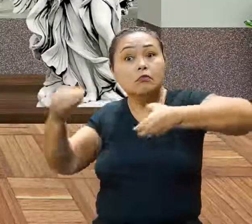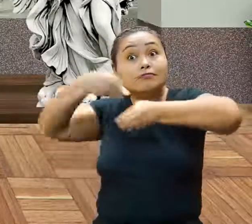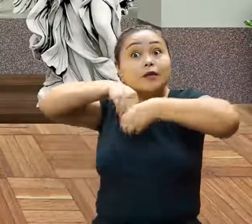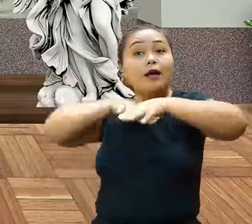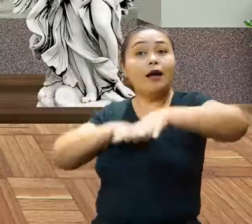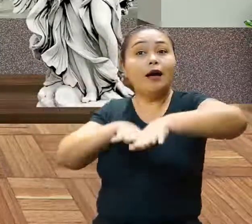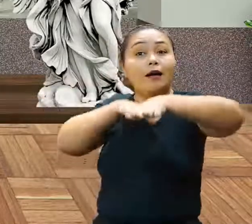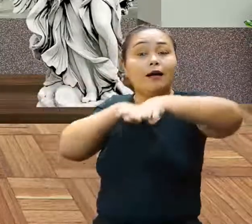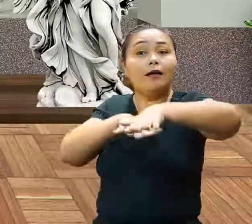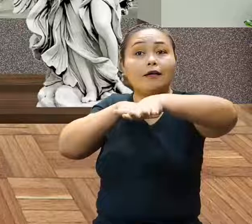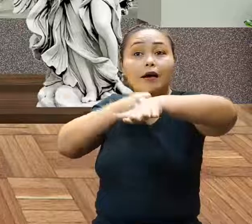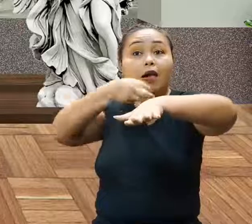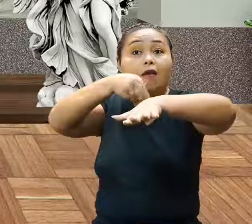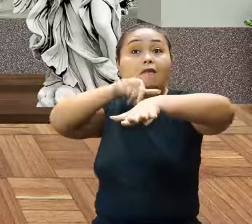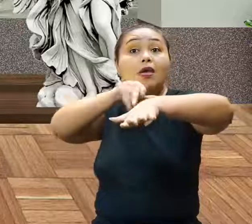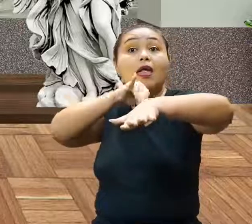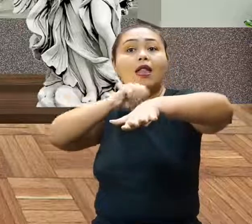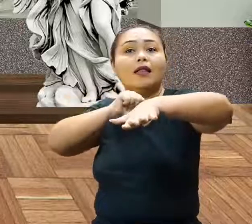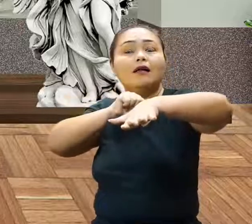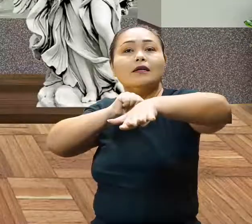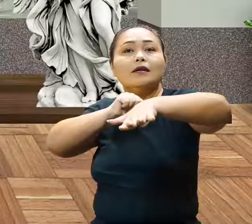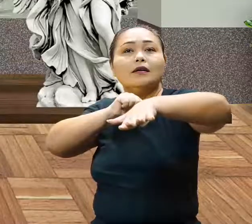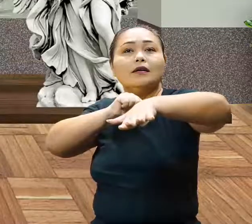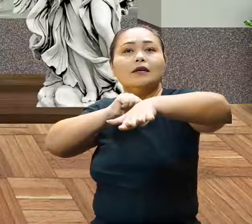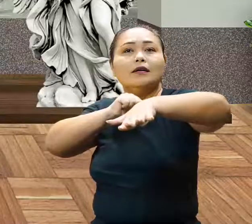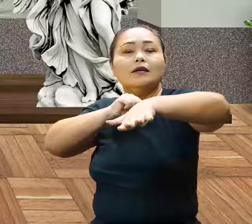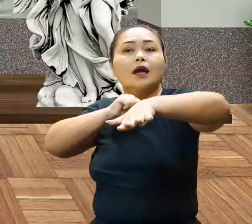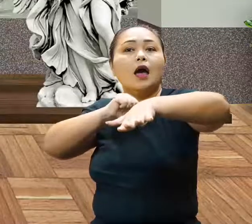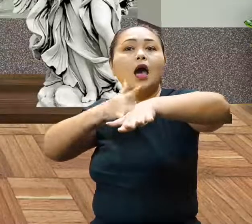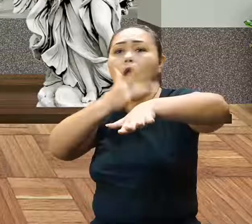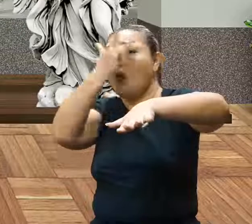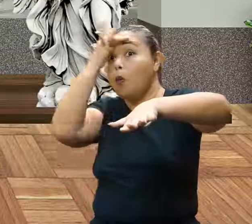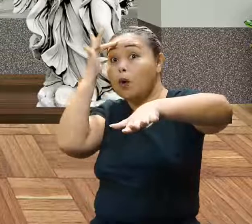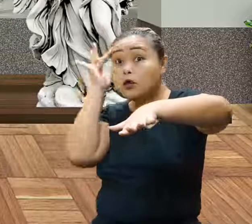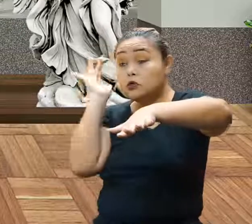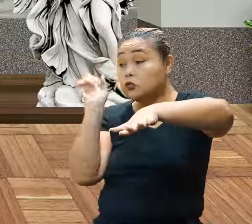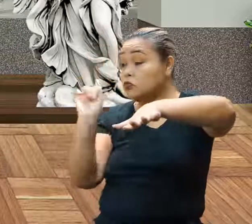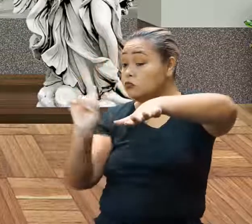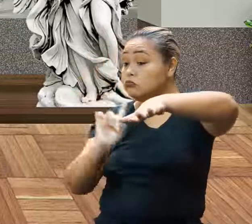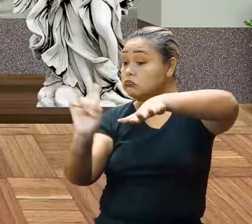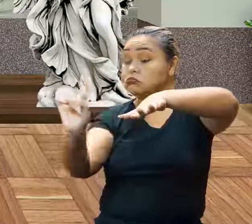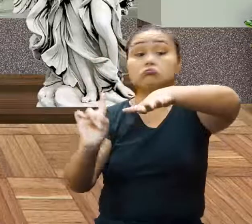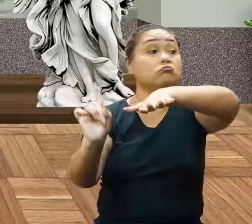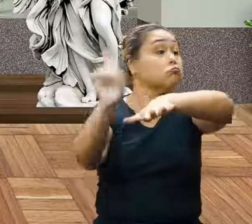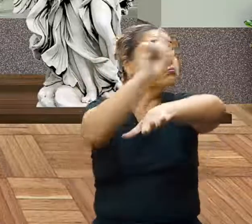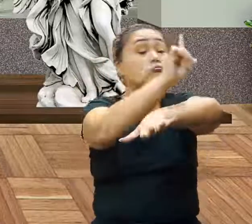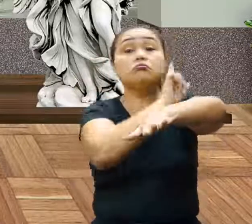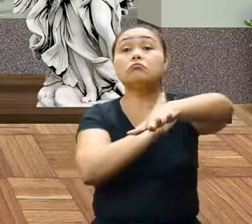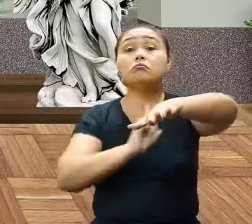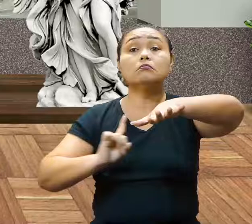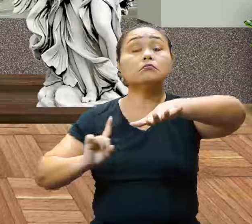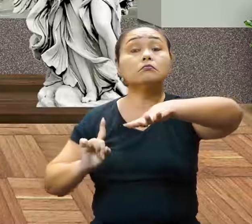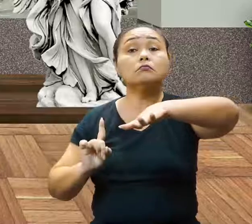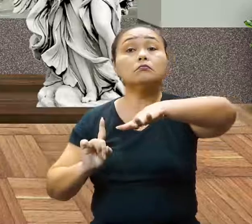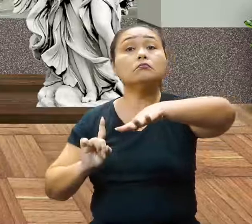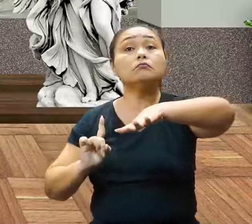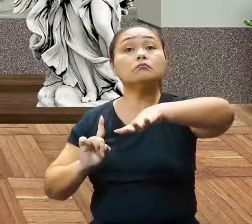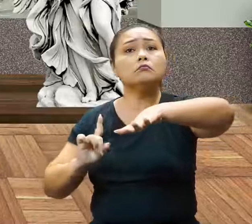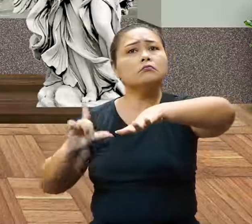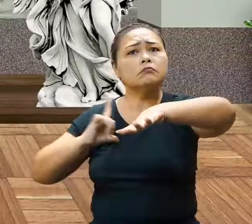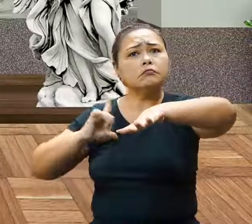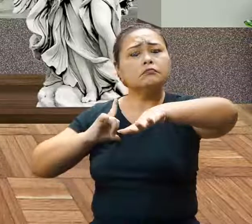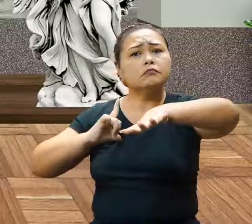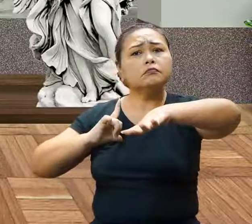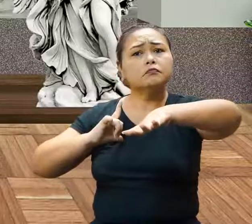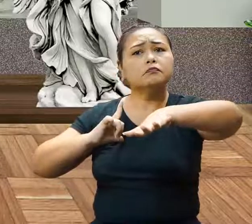a milícia eram pessoas, vamos dizer, que até ganharam poucos